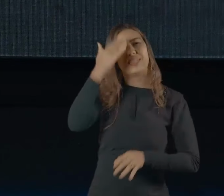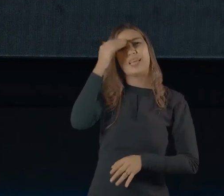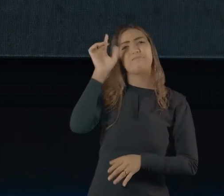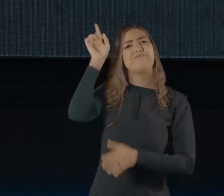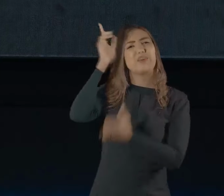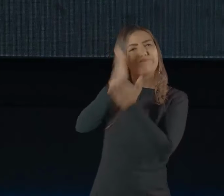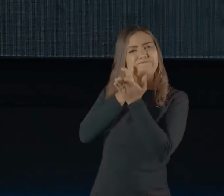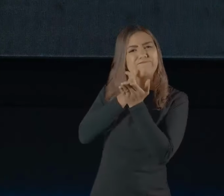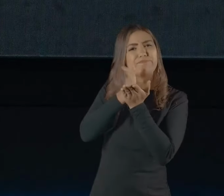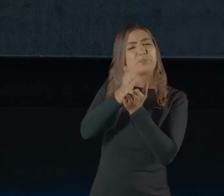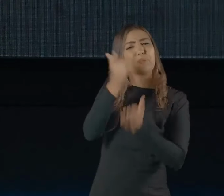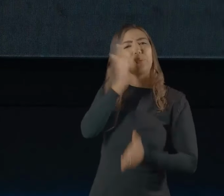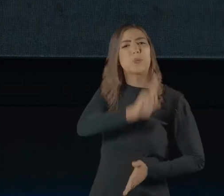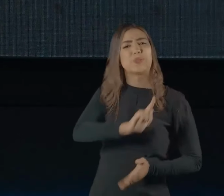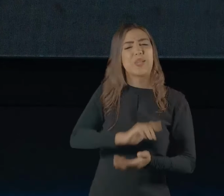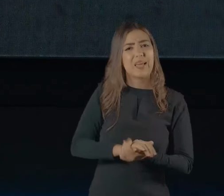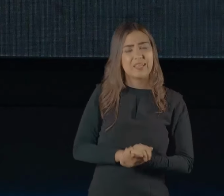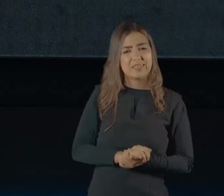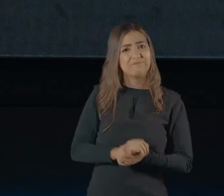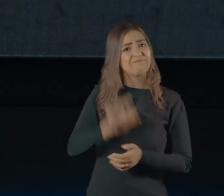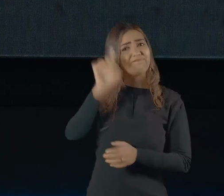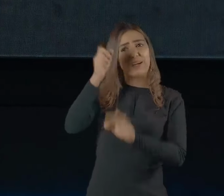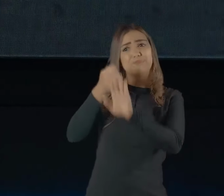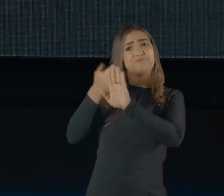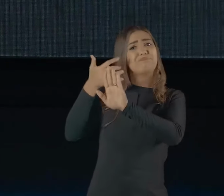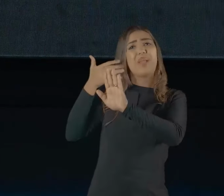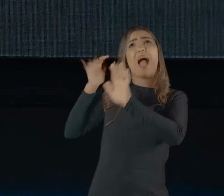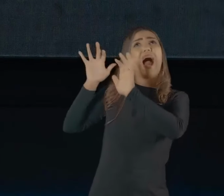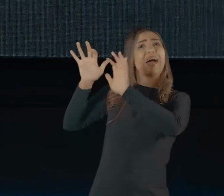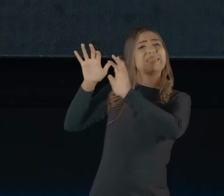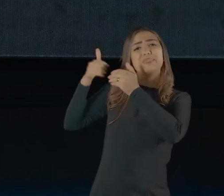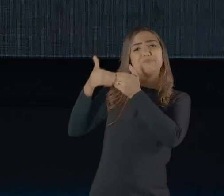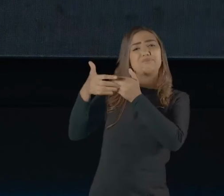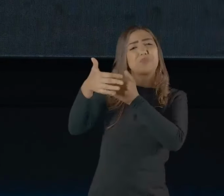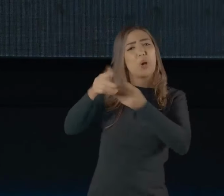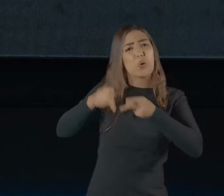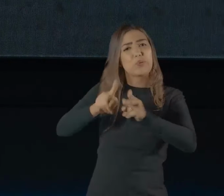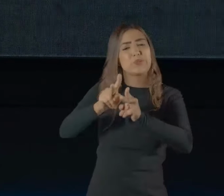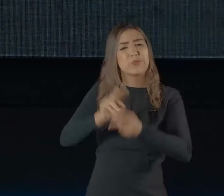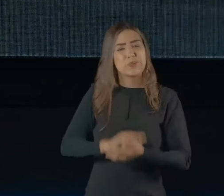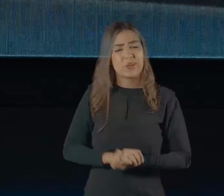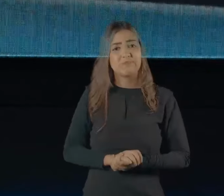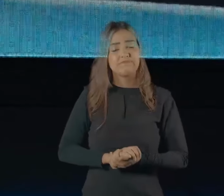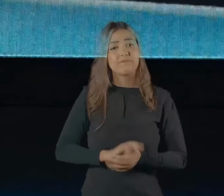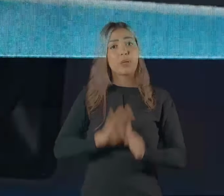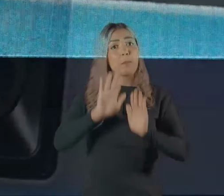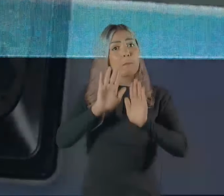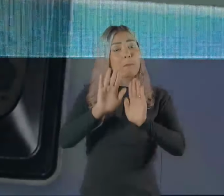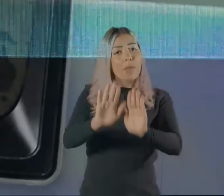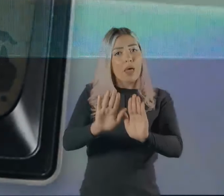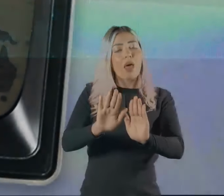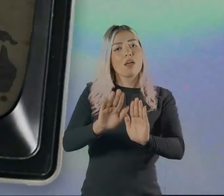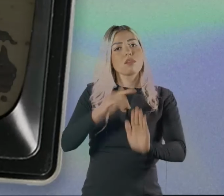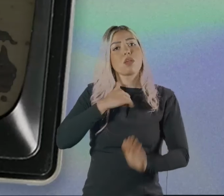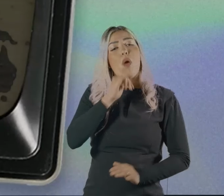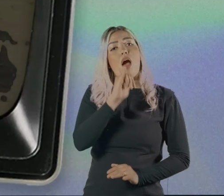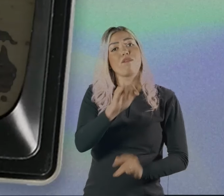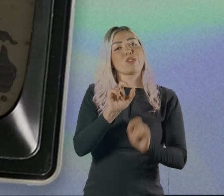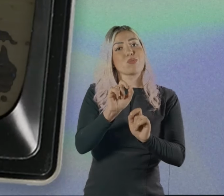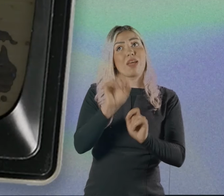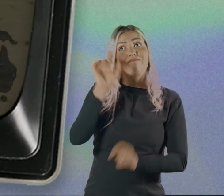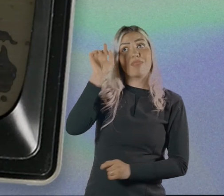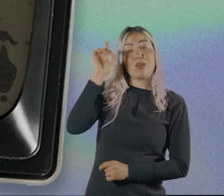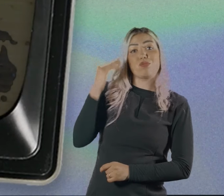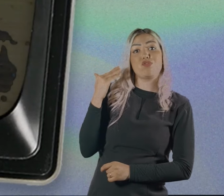foi. A terceira dica que eu quero dar para vocês é que o seu chamado requer a sua obediência. Então, primeiro diga